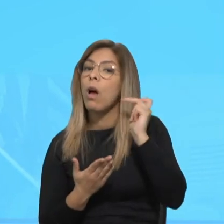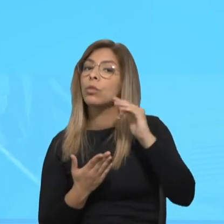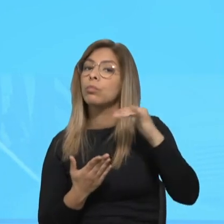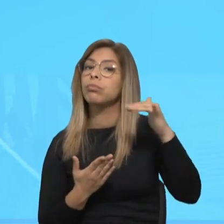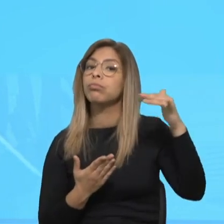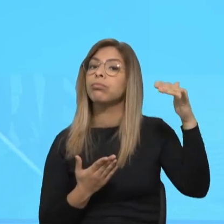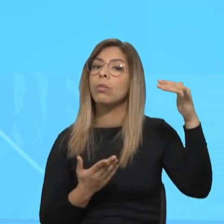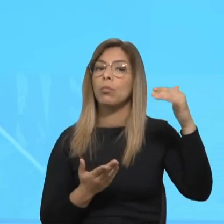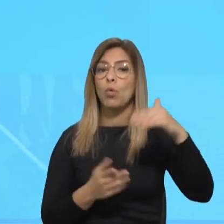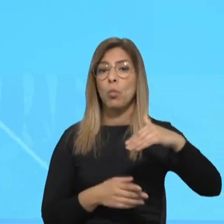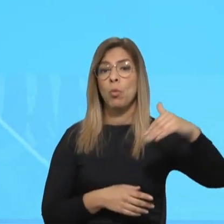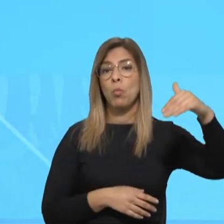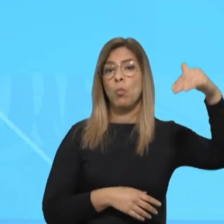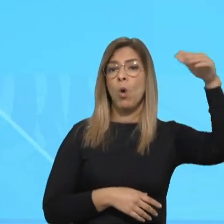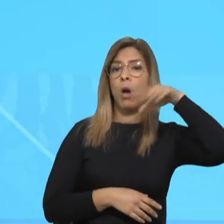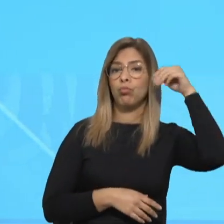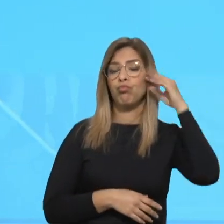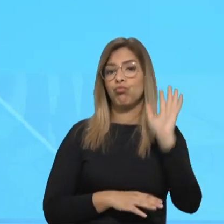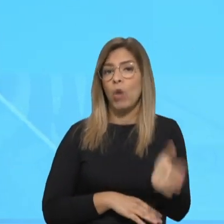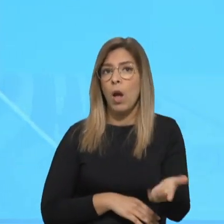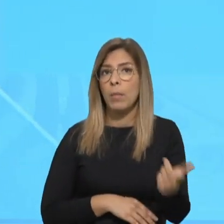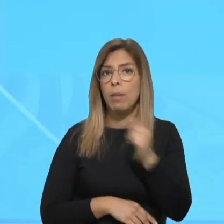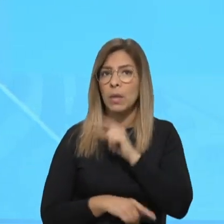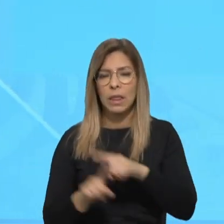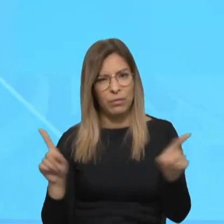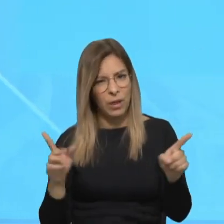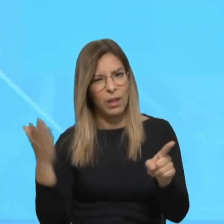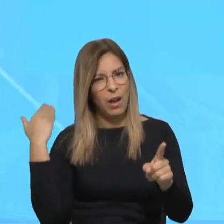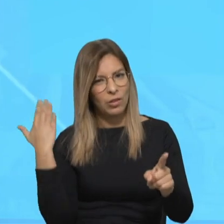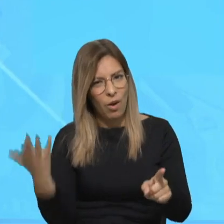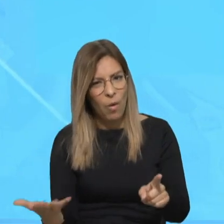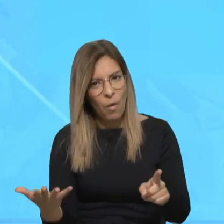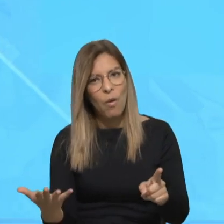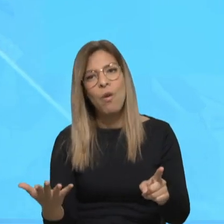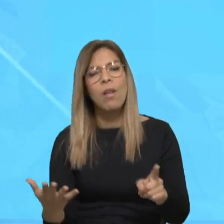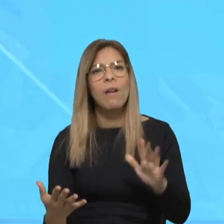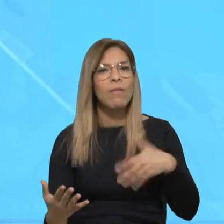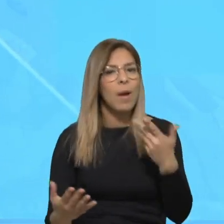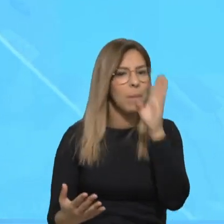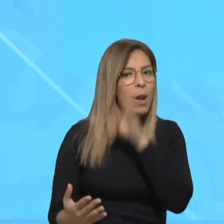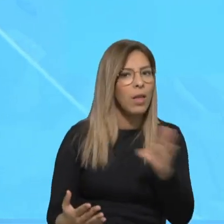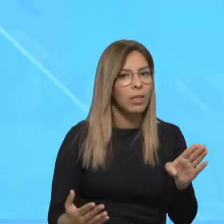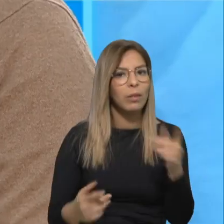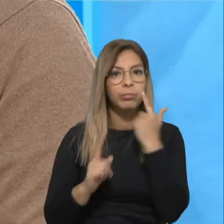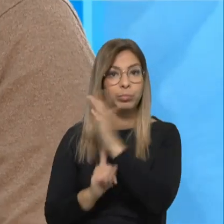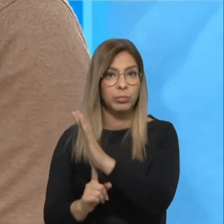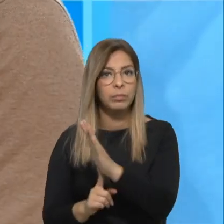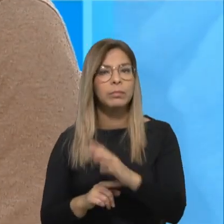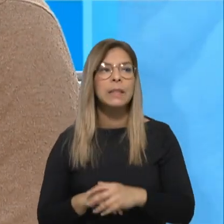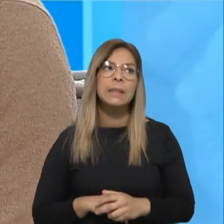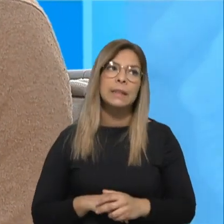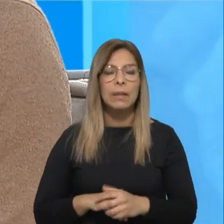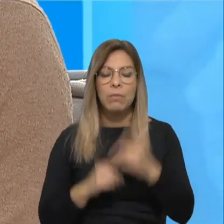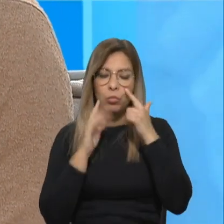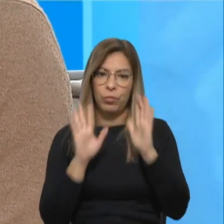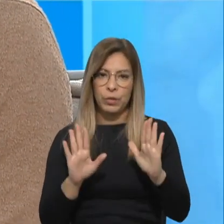realidade escutada, analisada, será muito diferente daquela que irá ser apresentada? Isto é, vamos lá ver.